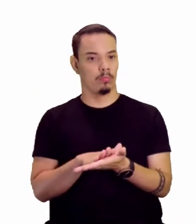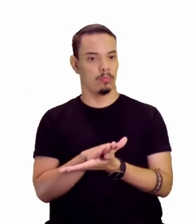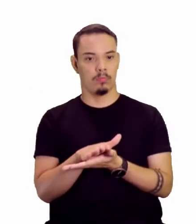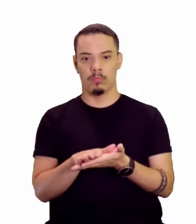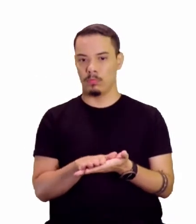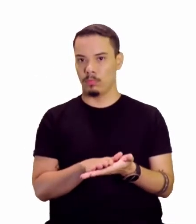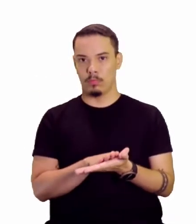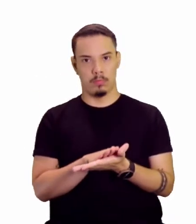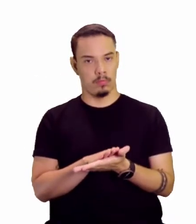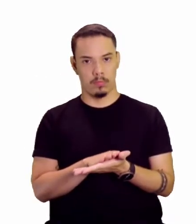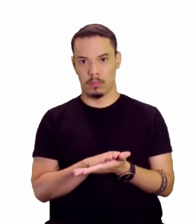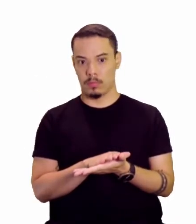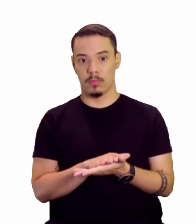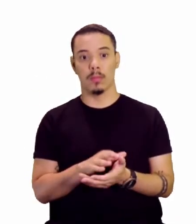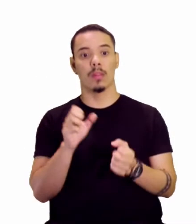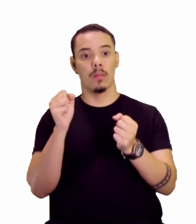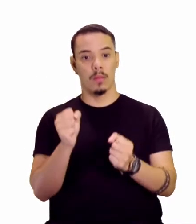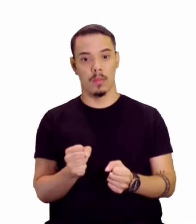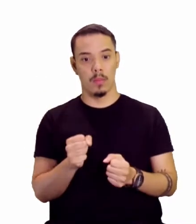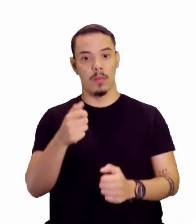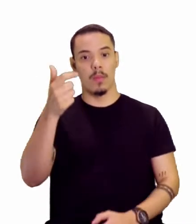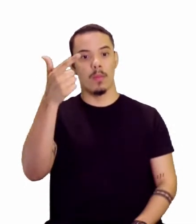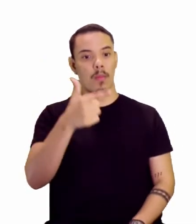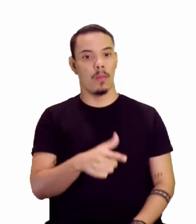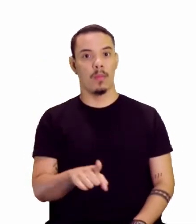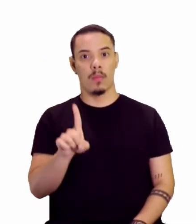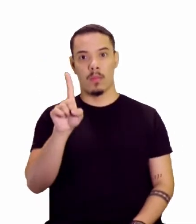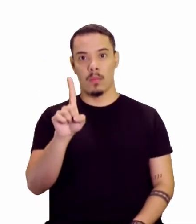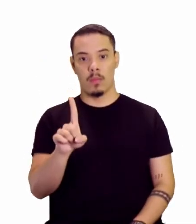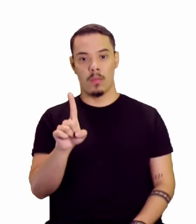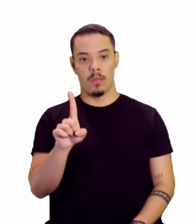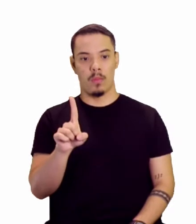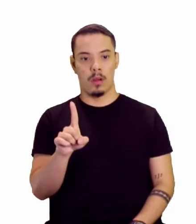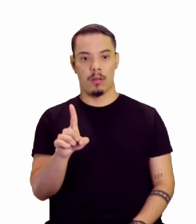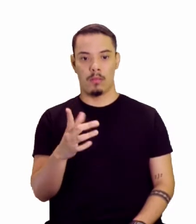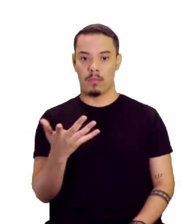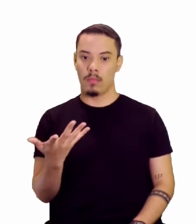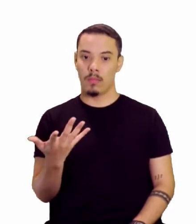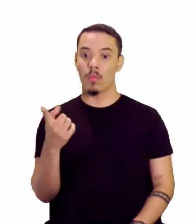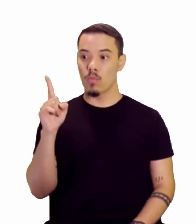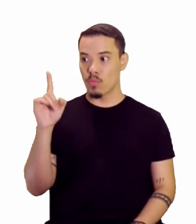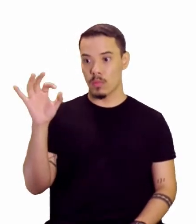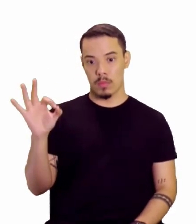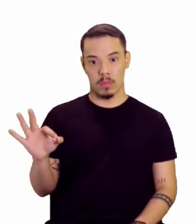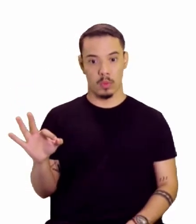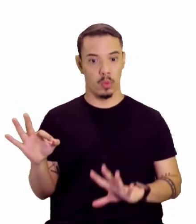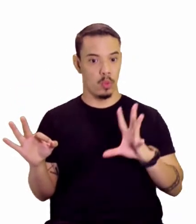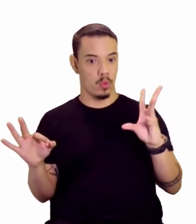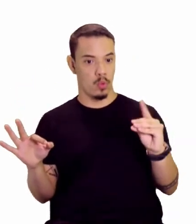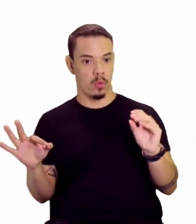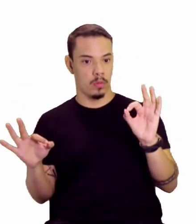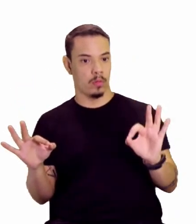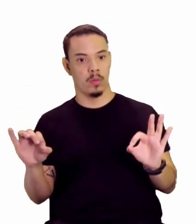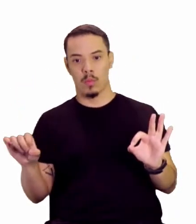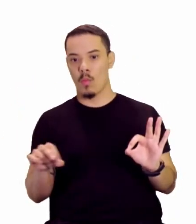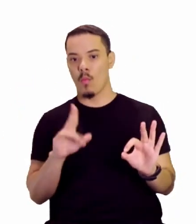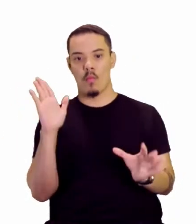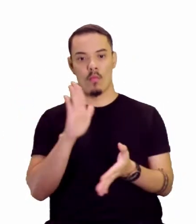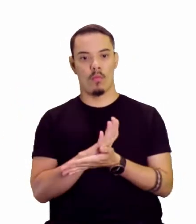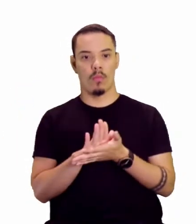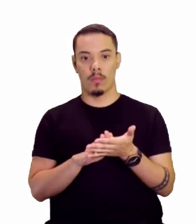Galileu. Pode ter mais de uma correta, todas corretas ou nenhuma correta. Mas pela